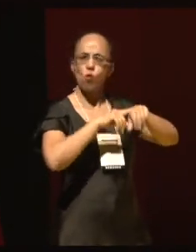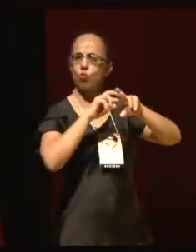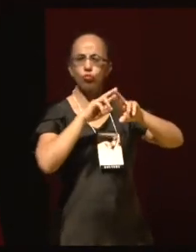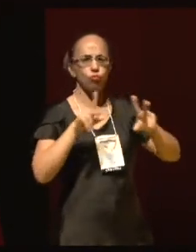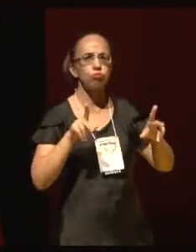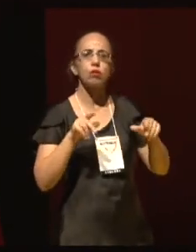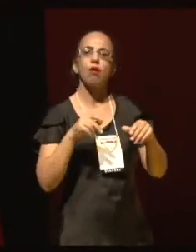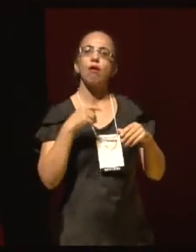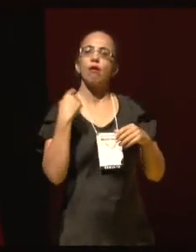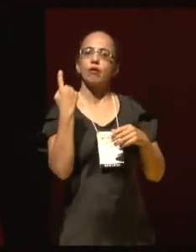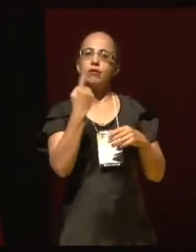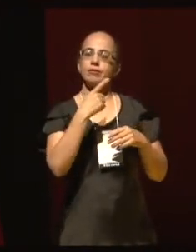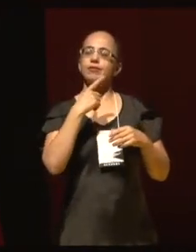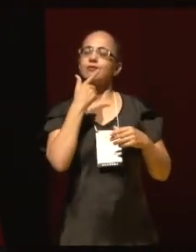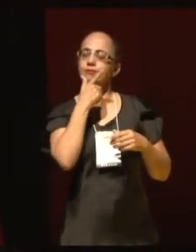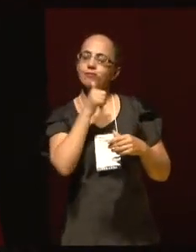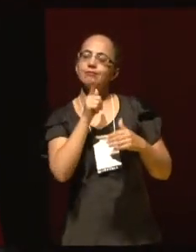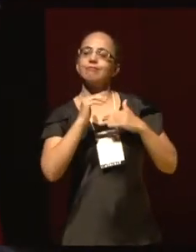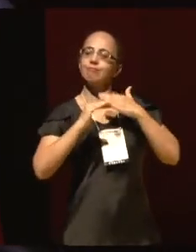nós podamos avançar.